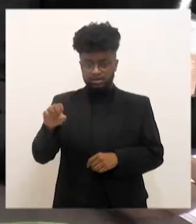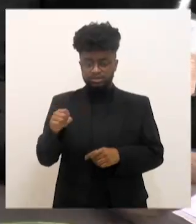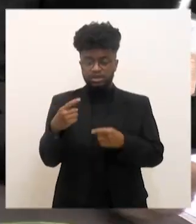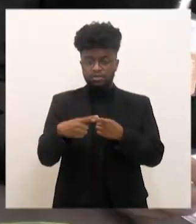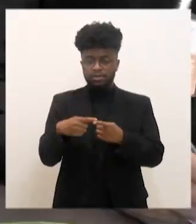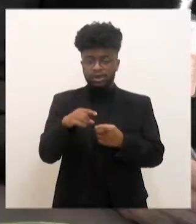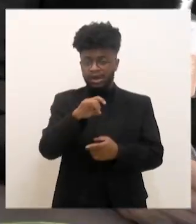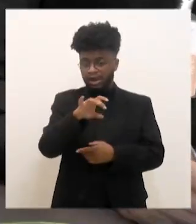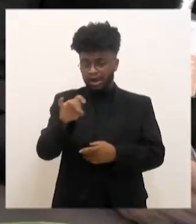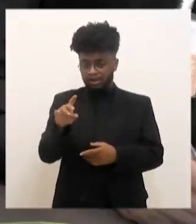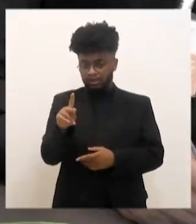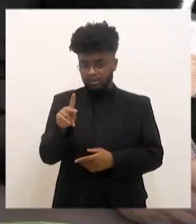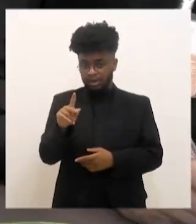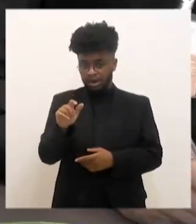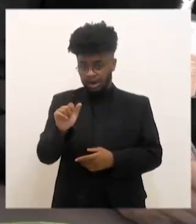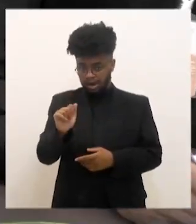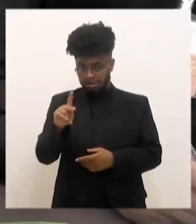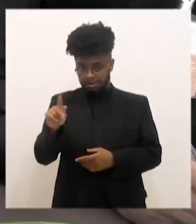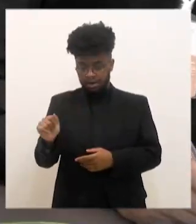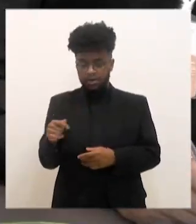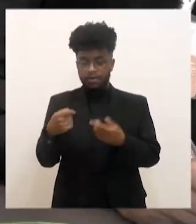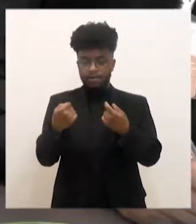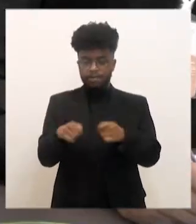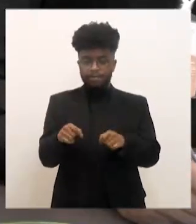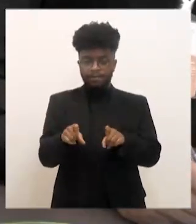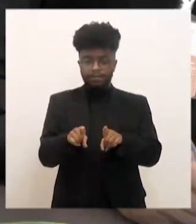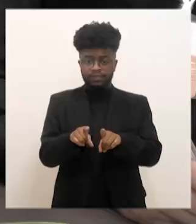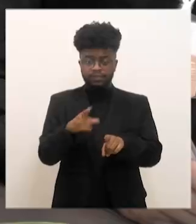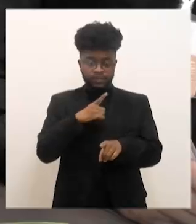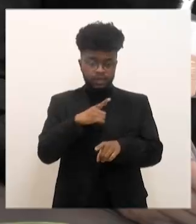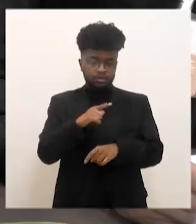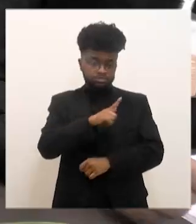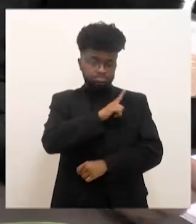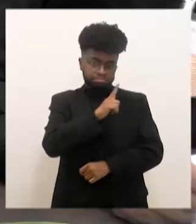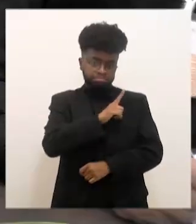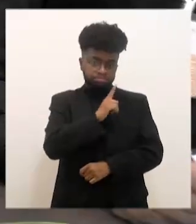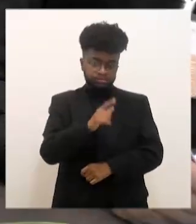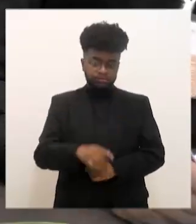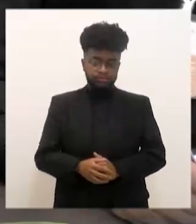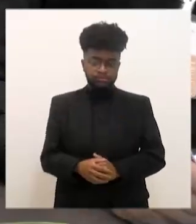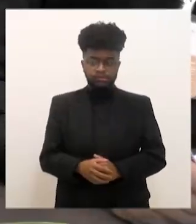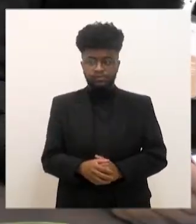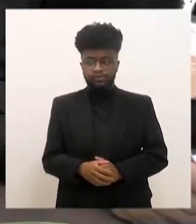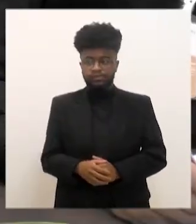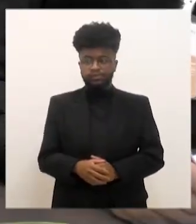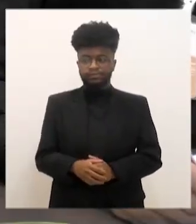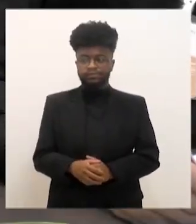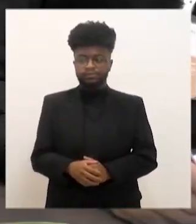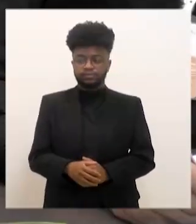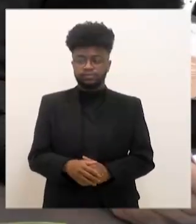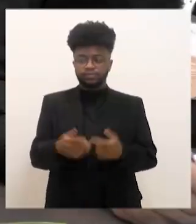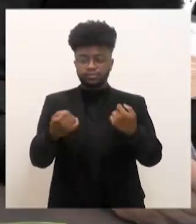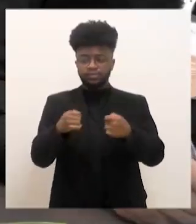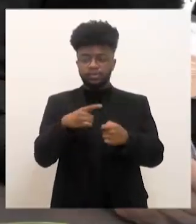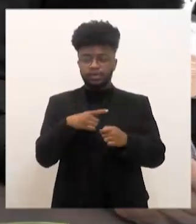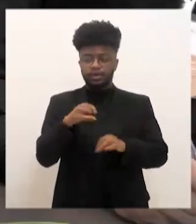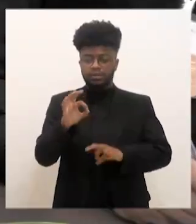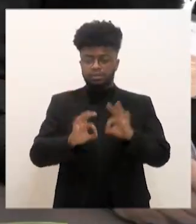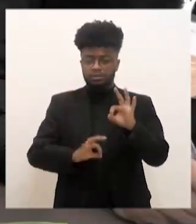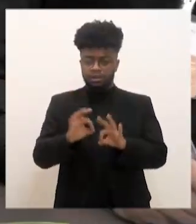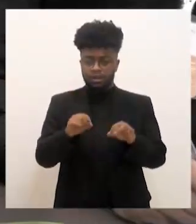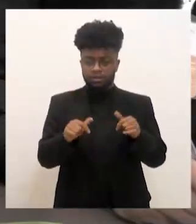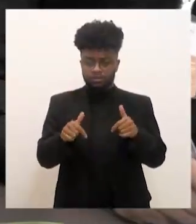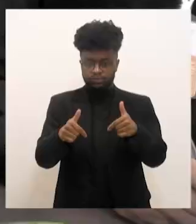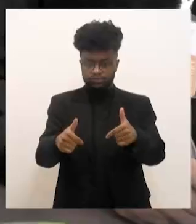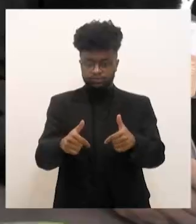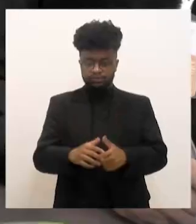dessas APAs tem que ter um gestor, tem que ter um plano de manejo,